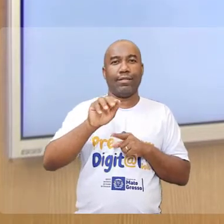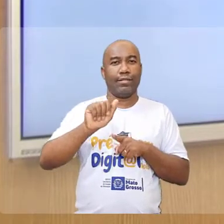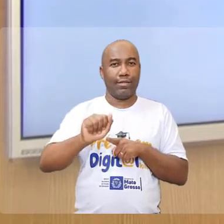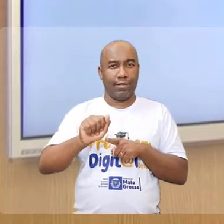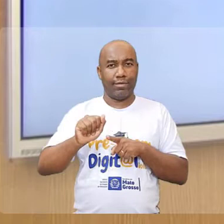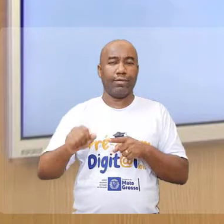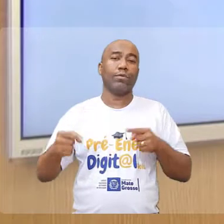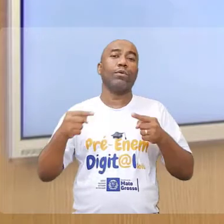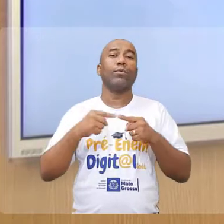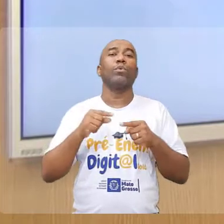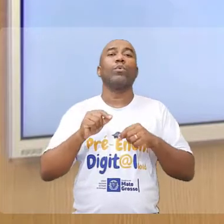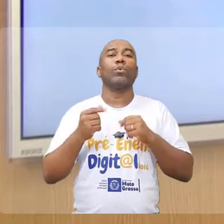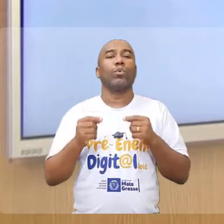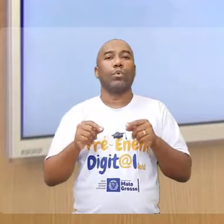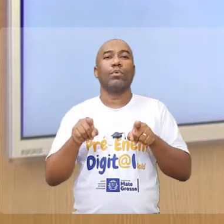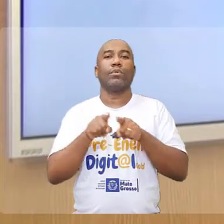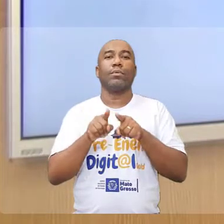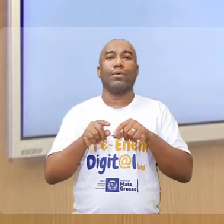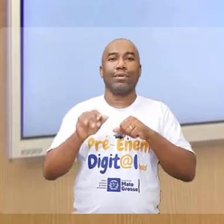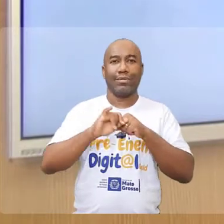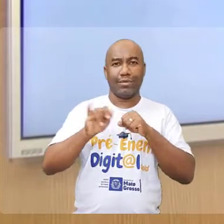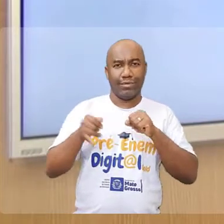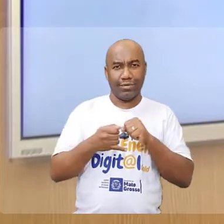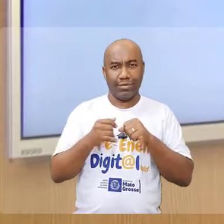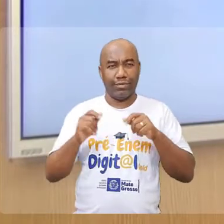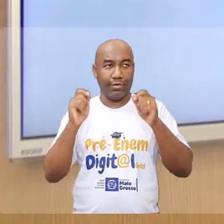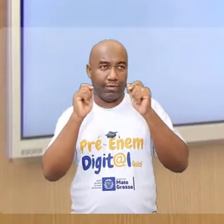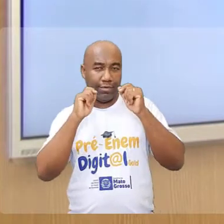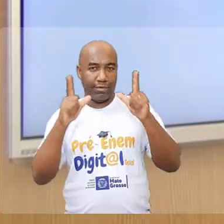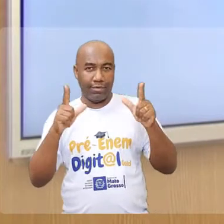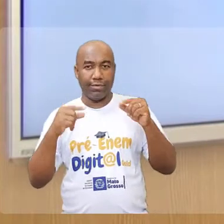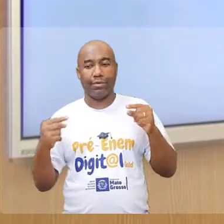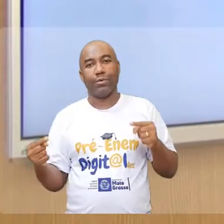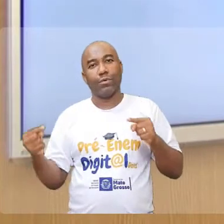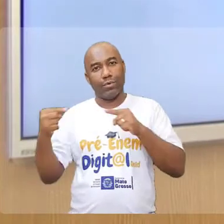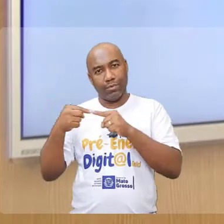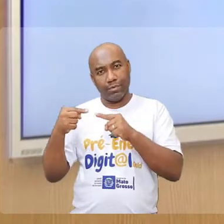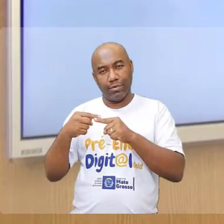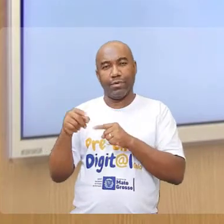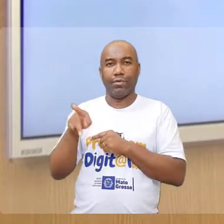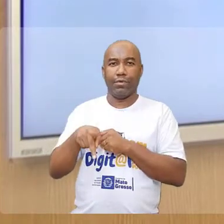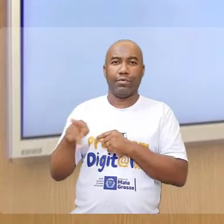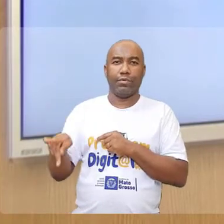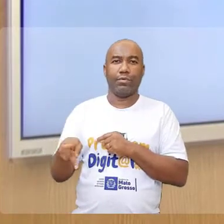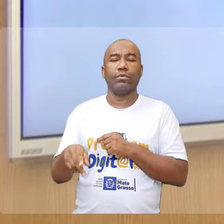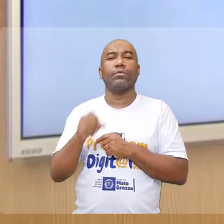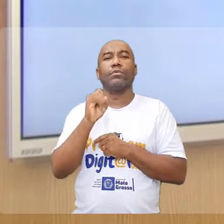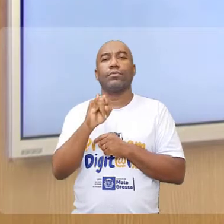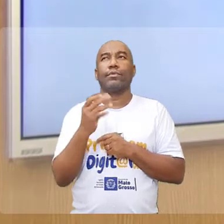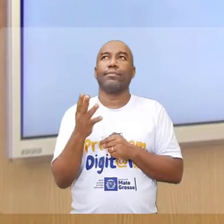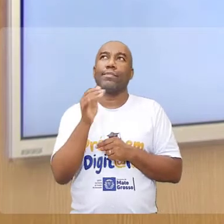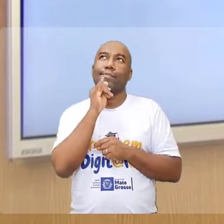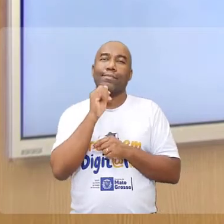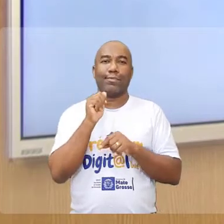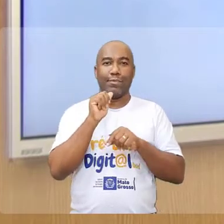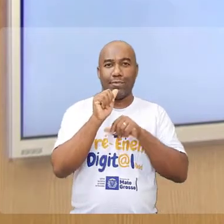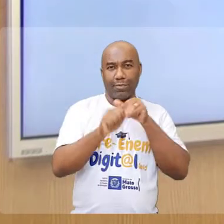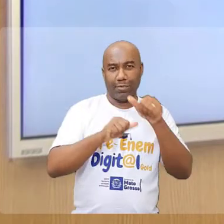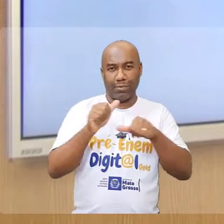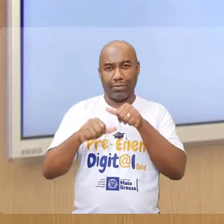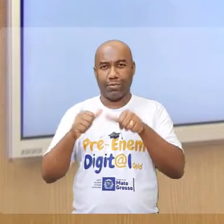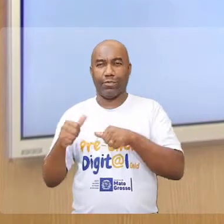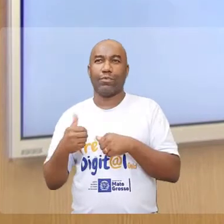artigo quanto o adjetivo devem concordar com o substantivo professora. Se eu fizer uma mudança, colocar